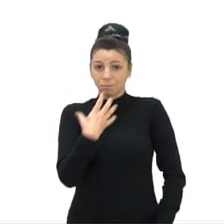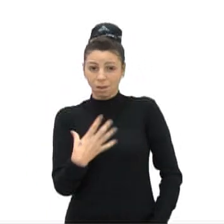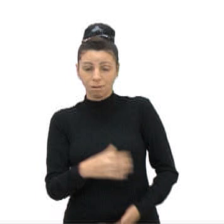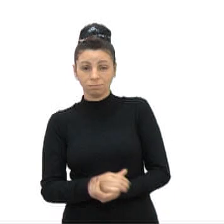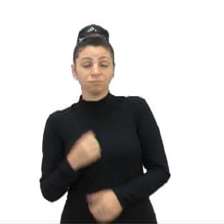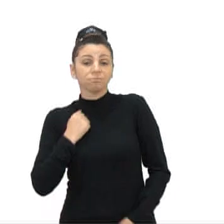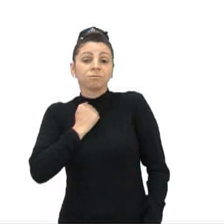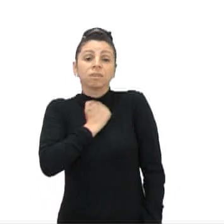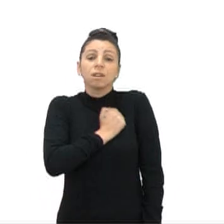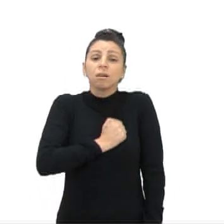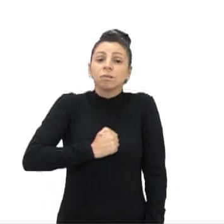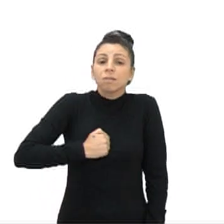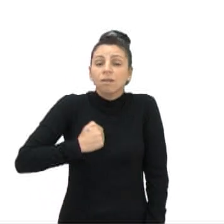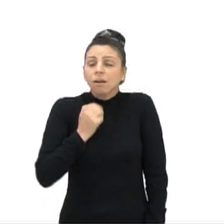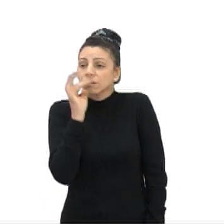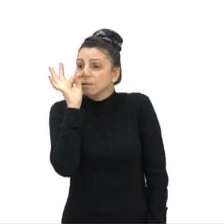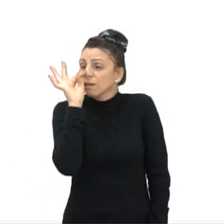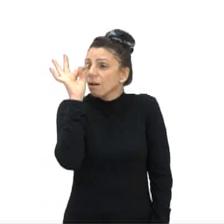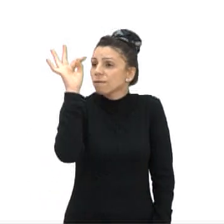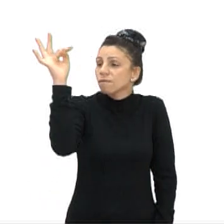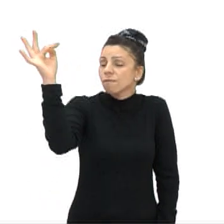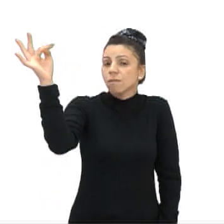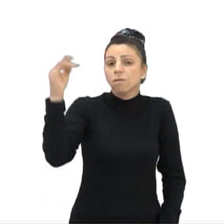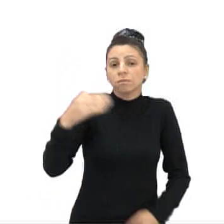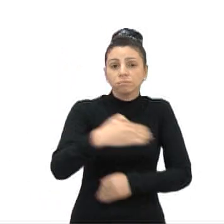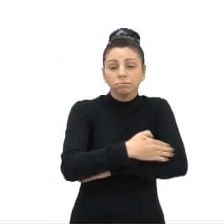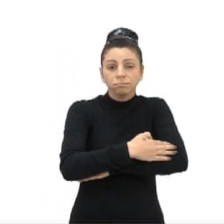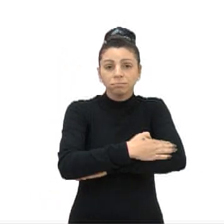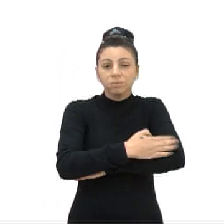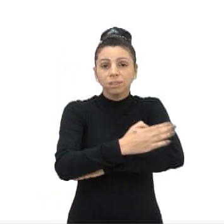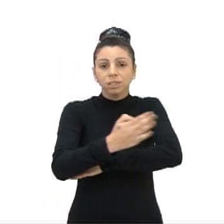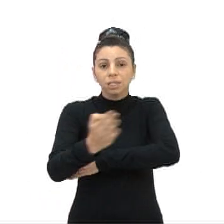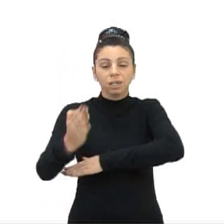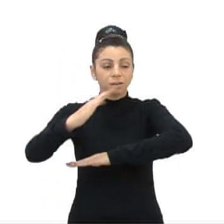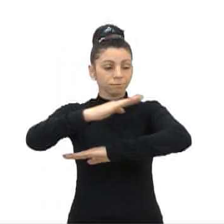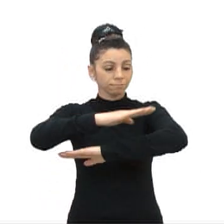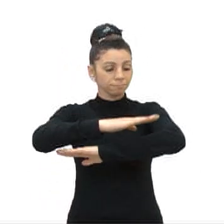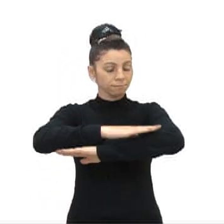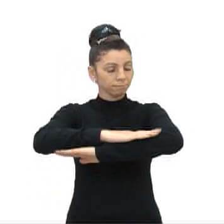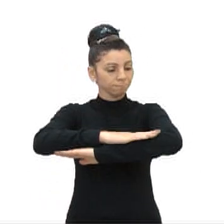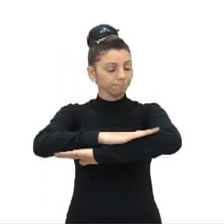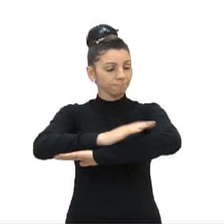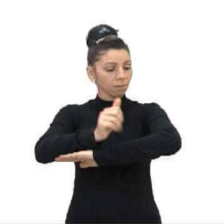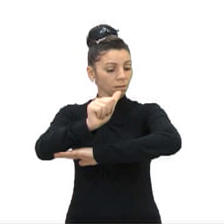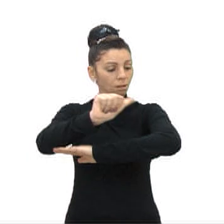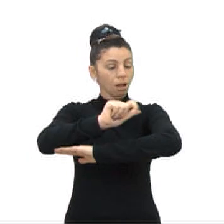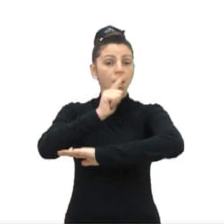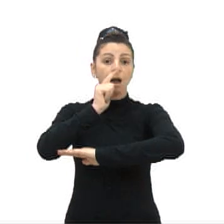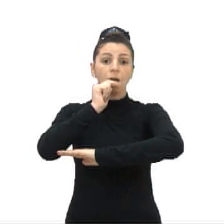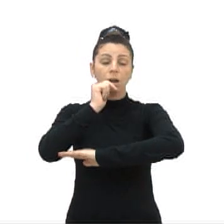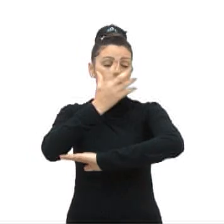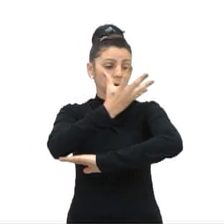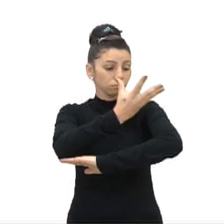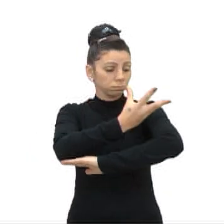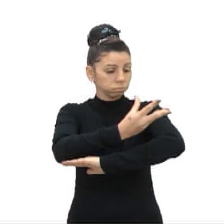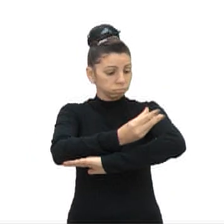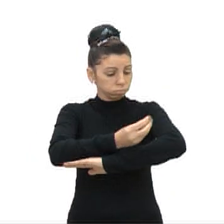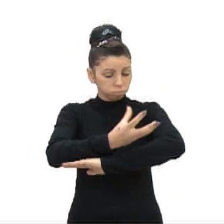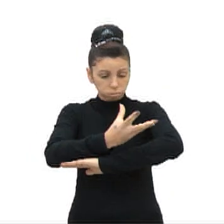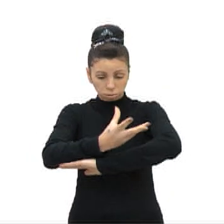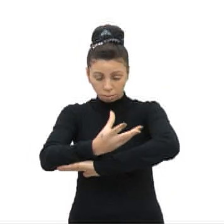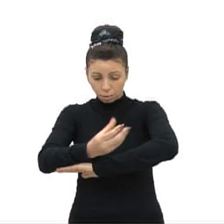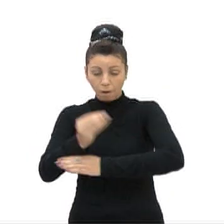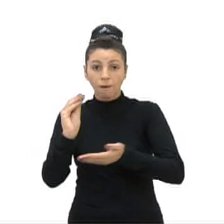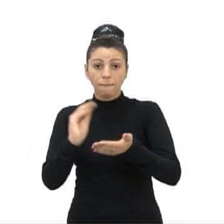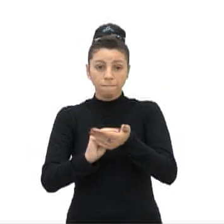suas violetas, na janela, não lhes poupei água e elas murcham. Não tenho botão na camisa,